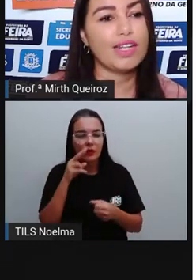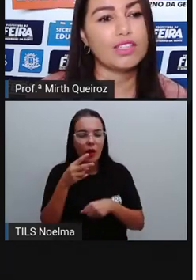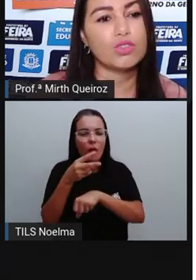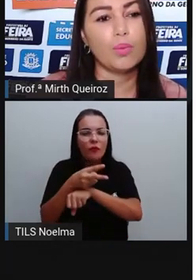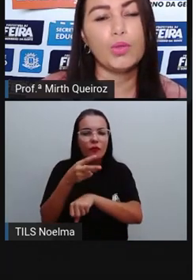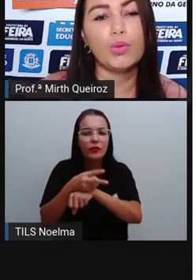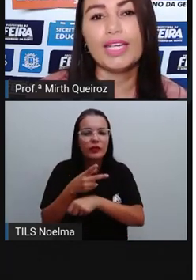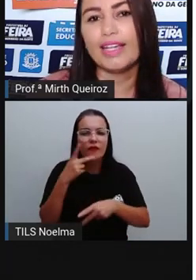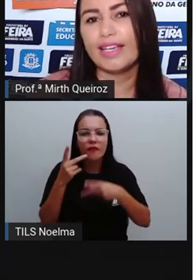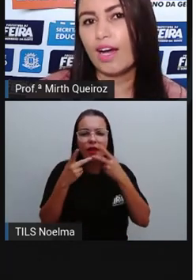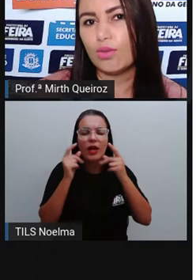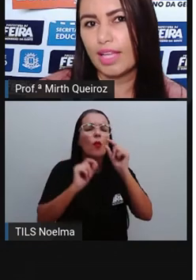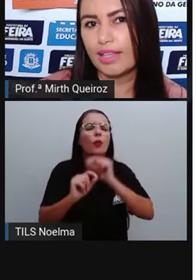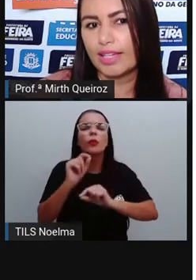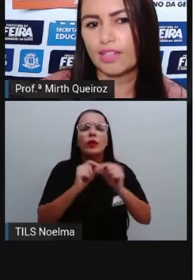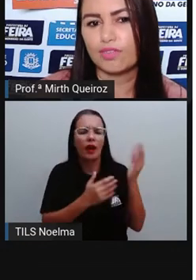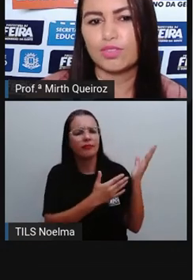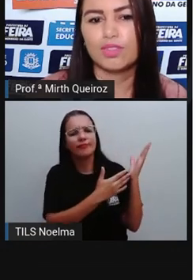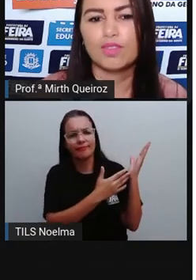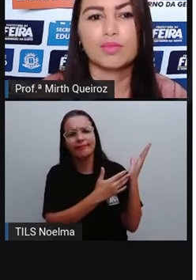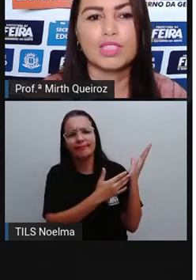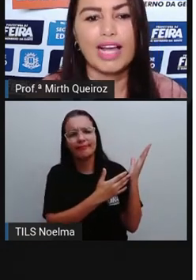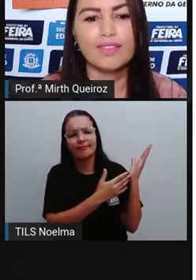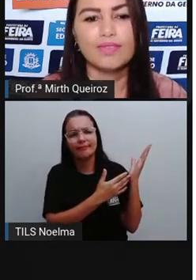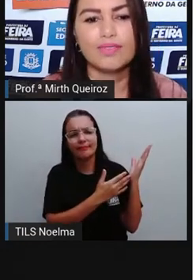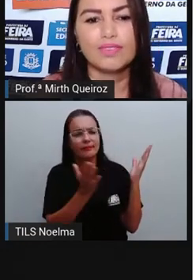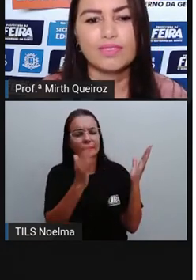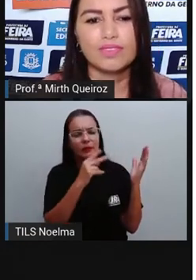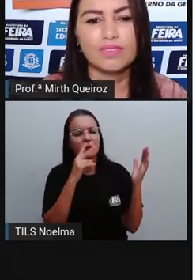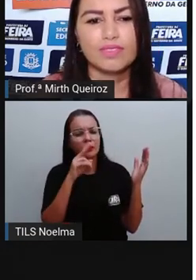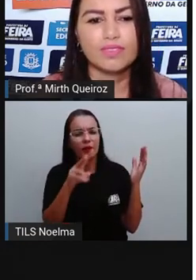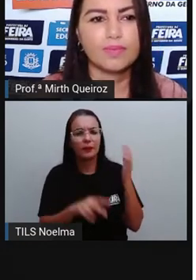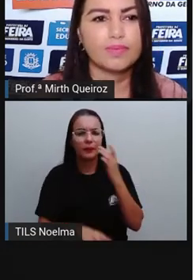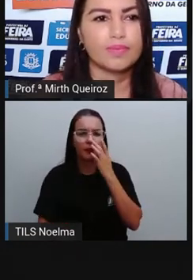vídeo falando sobre o que, que é o telégrafo. Vamos lá?